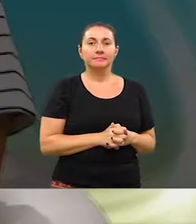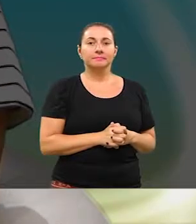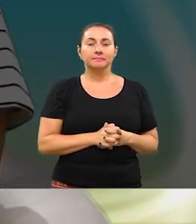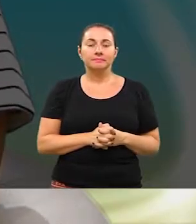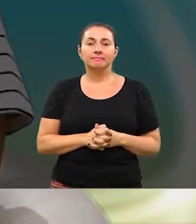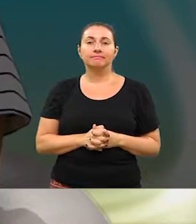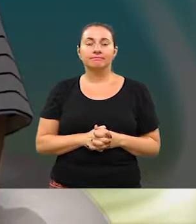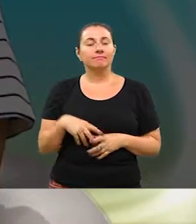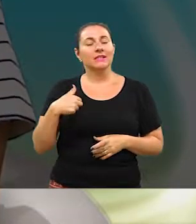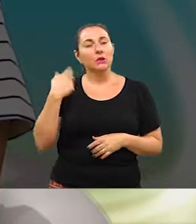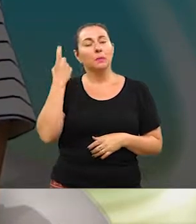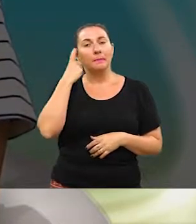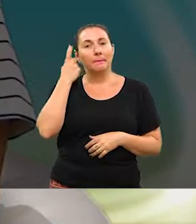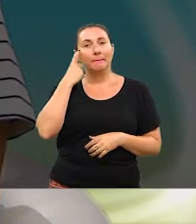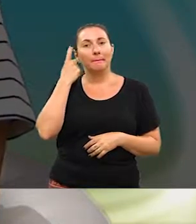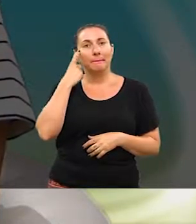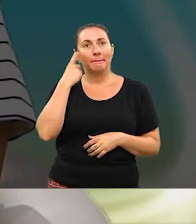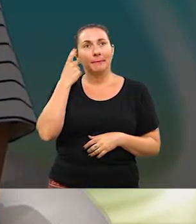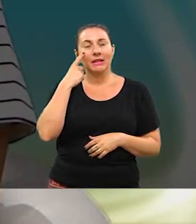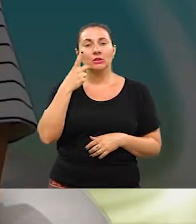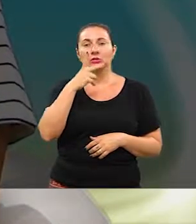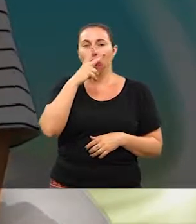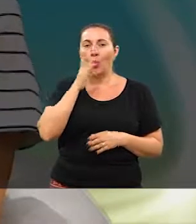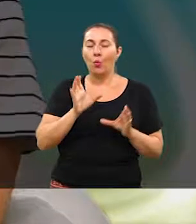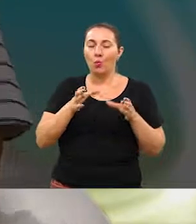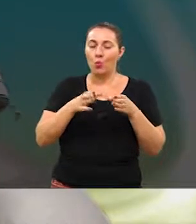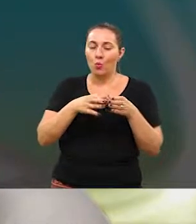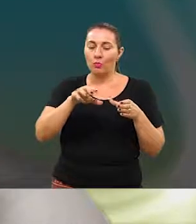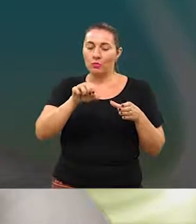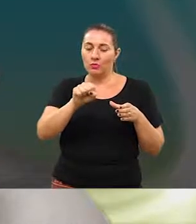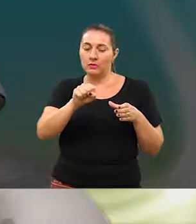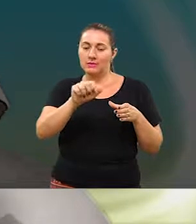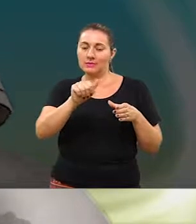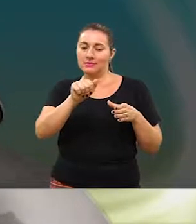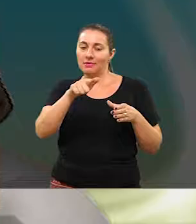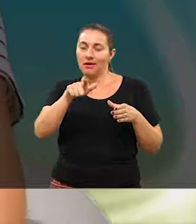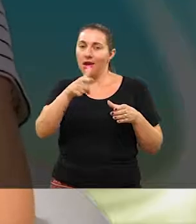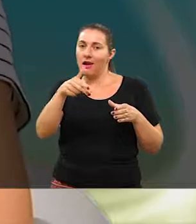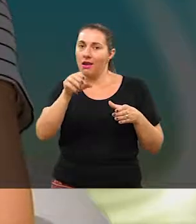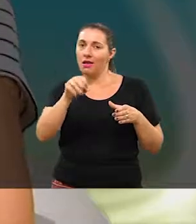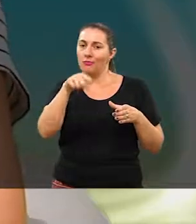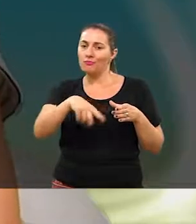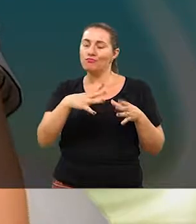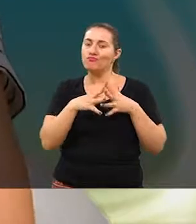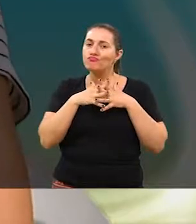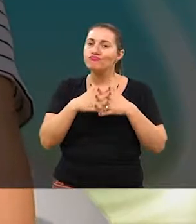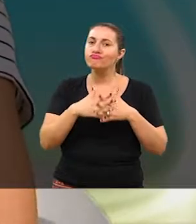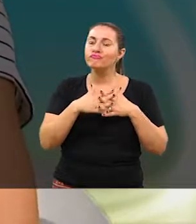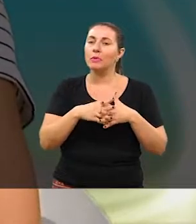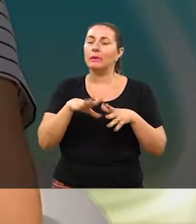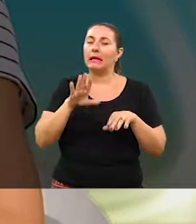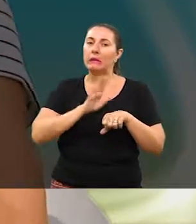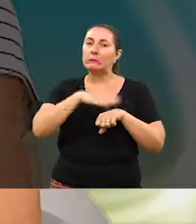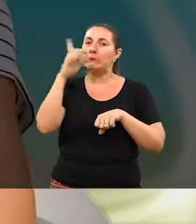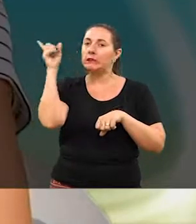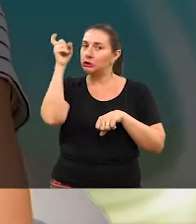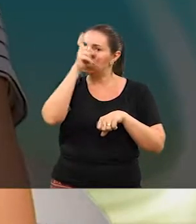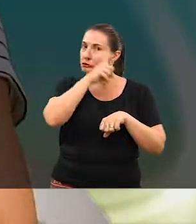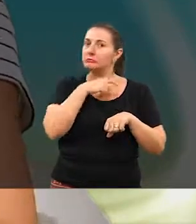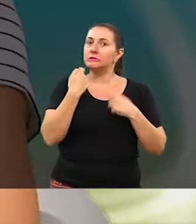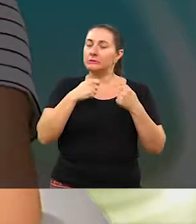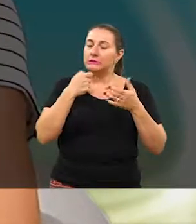Assim, eu acho que para a dança de salão, falando da dança de salão, né? O mais complicadinho, que exige maior